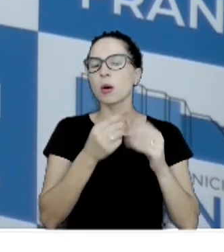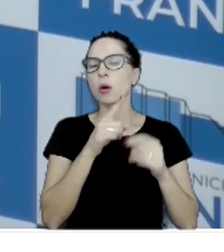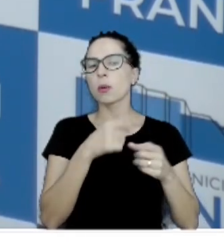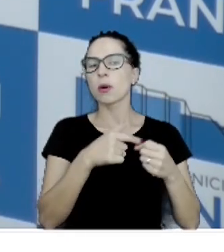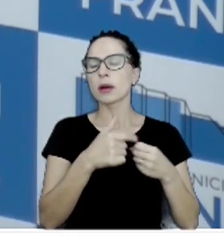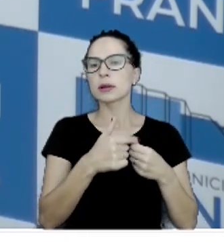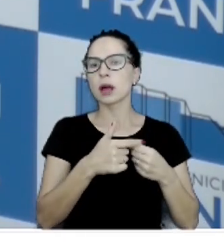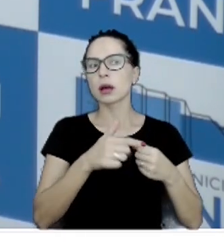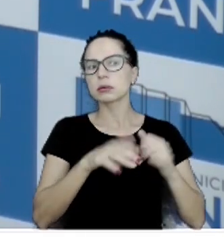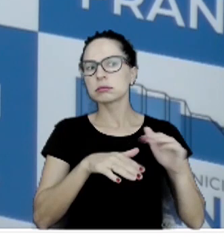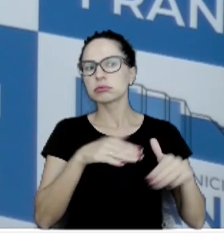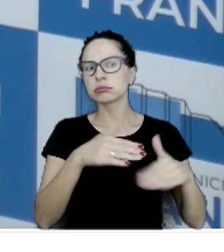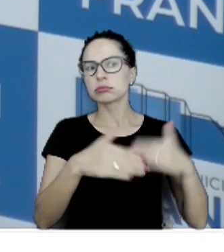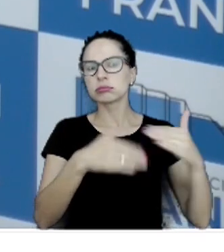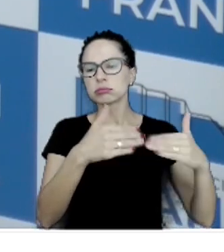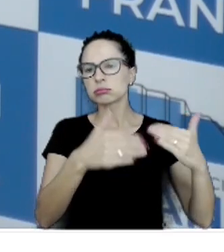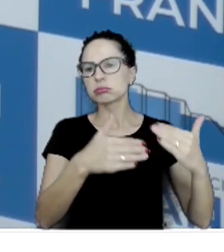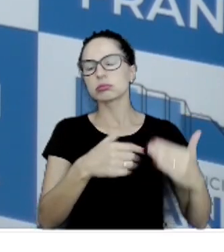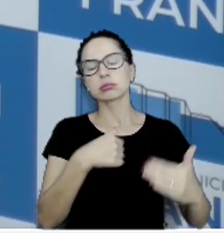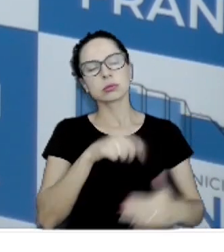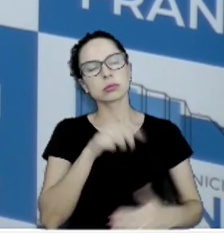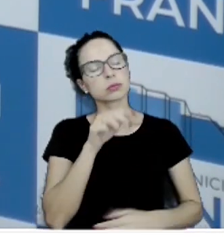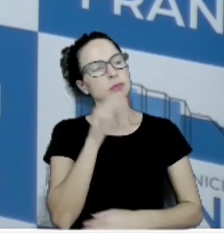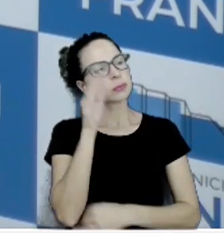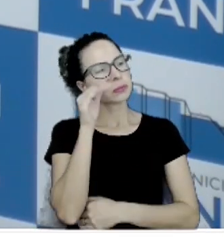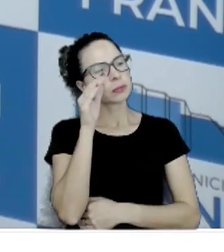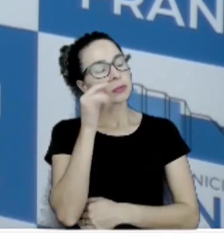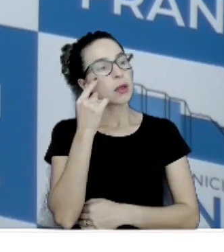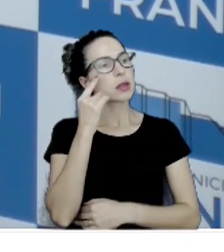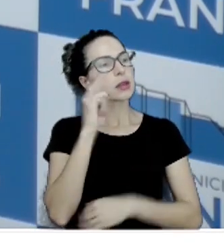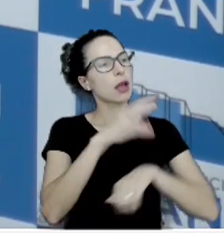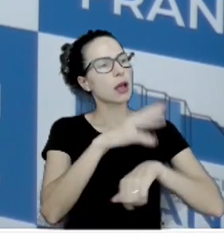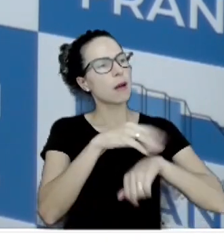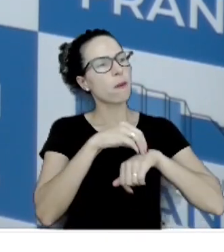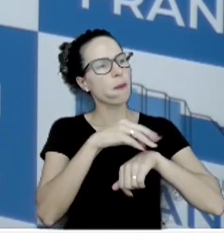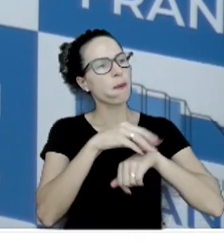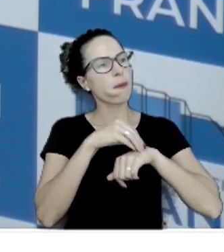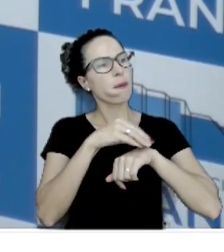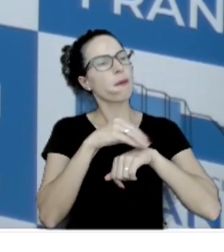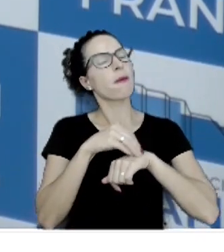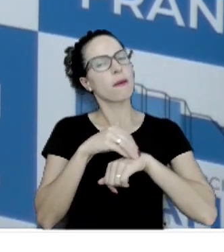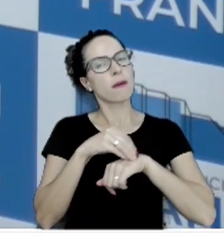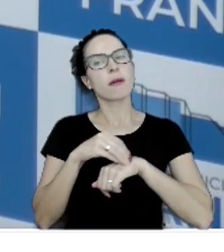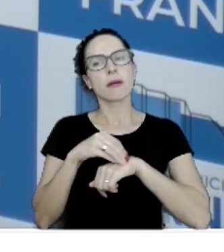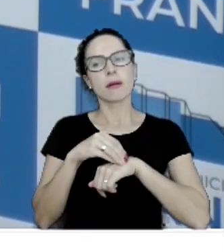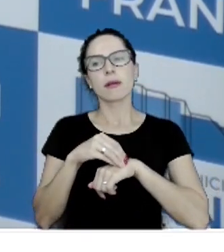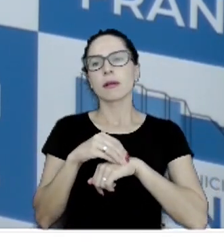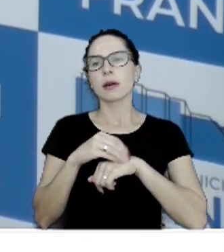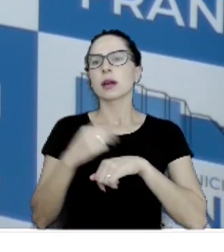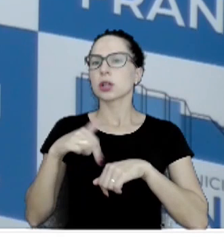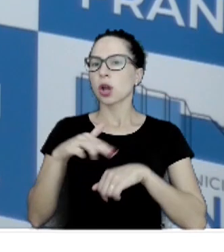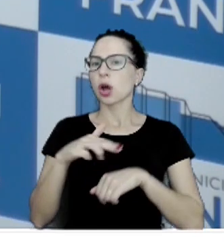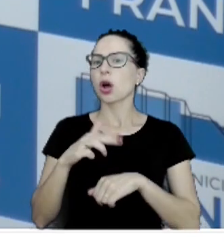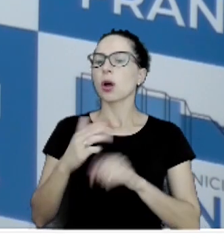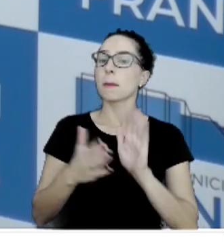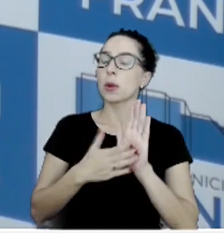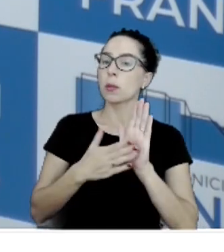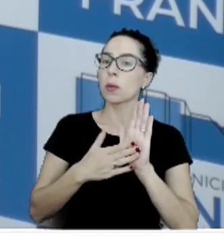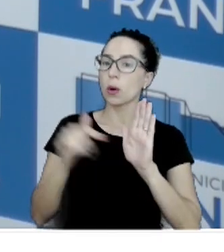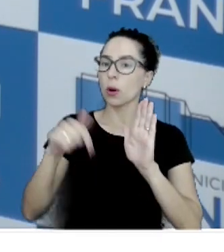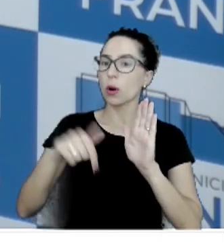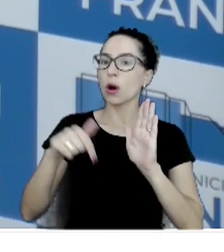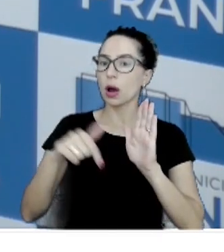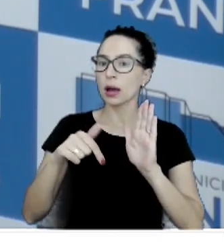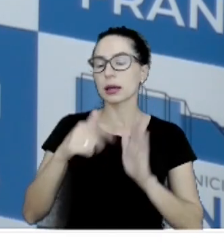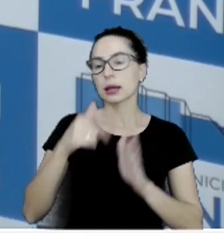e a gente viu algumas ideias interessantes que nós vamos propor ao prefeito